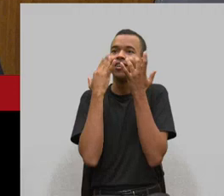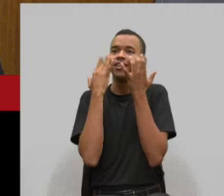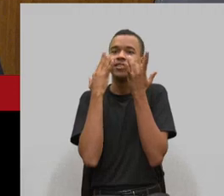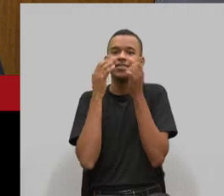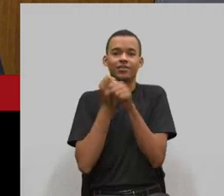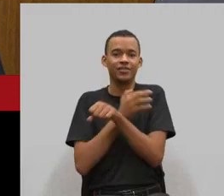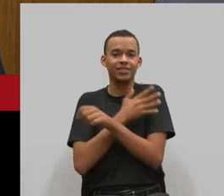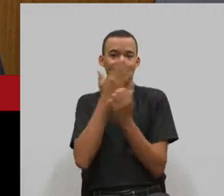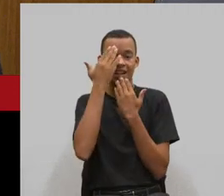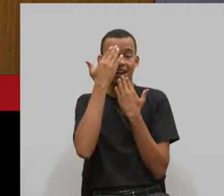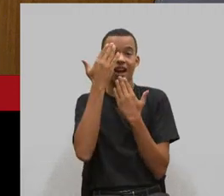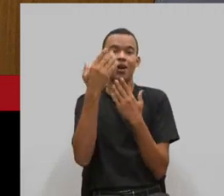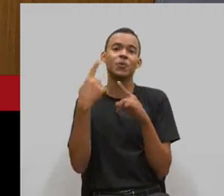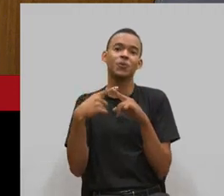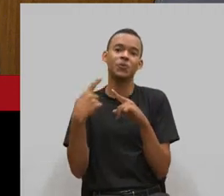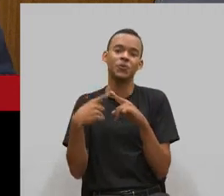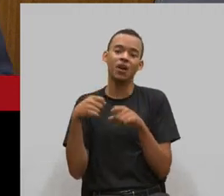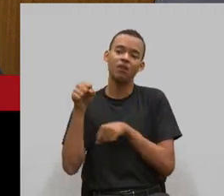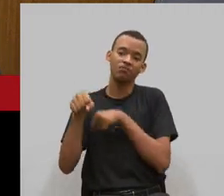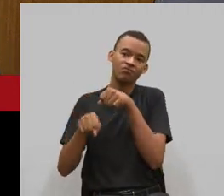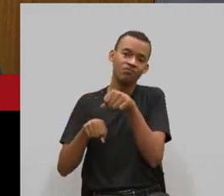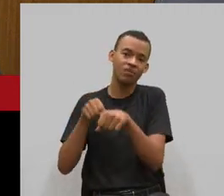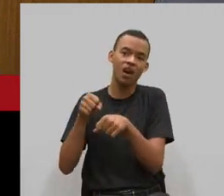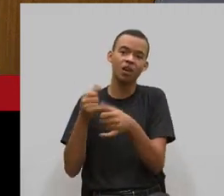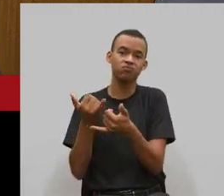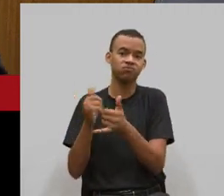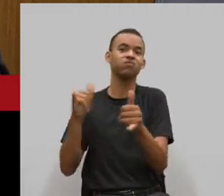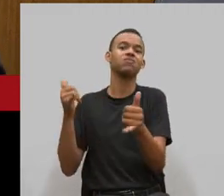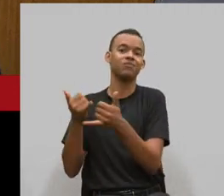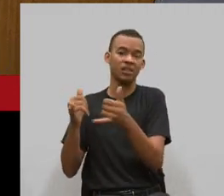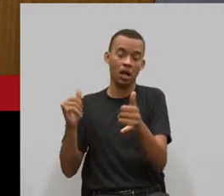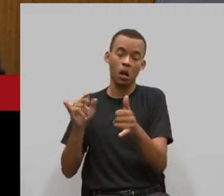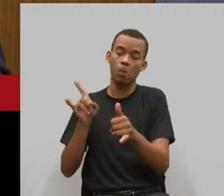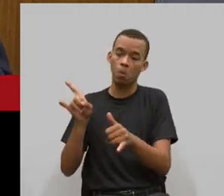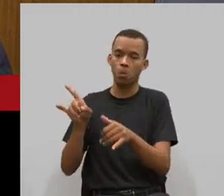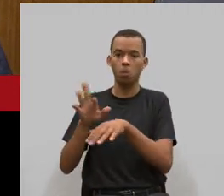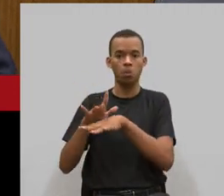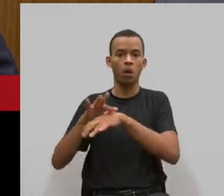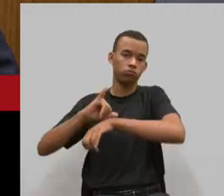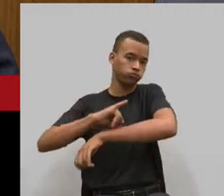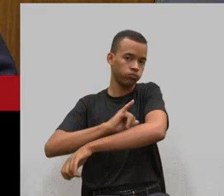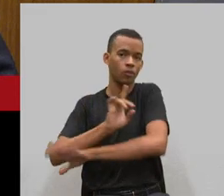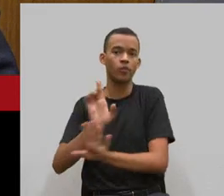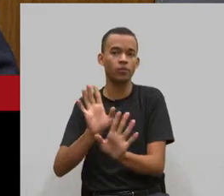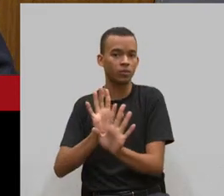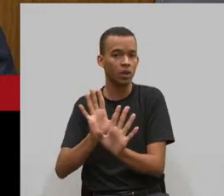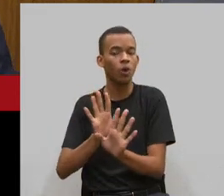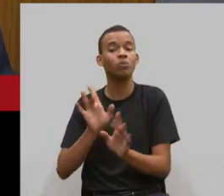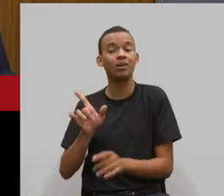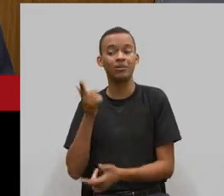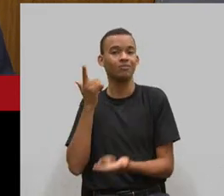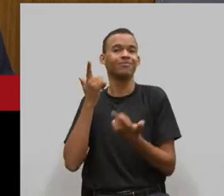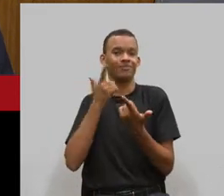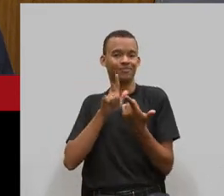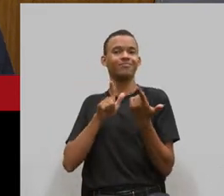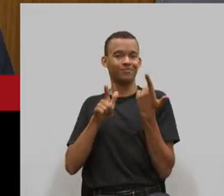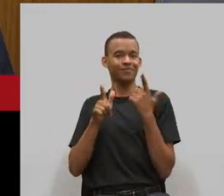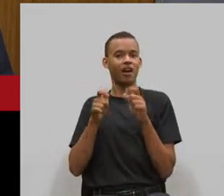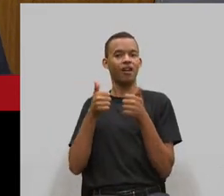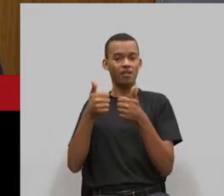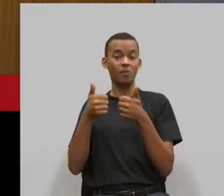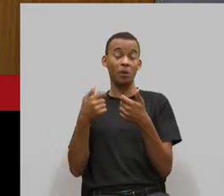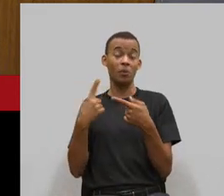elétrica né não era um casal de obesos nem nada mas imagina só o tanto de gente né com um grau de